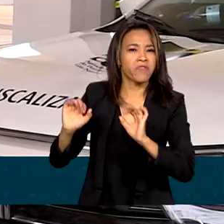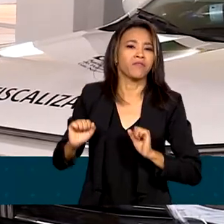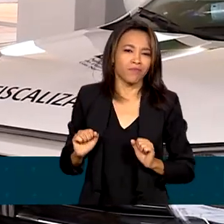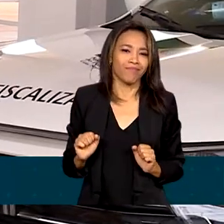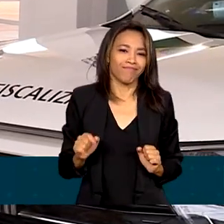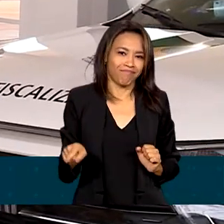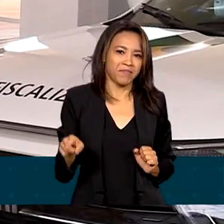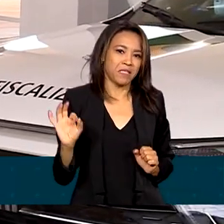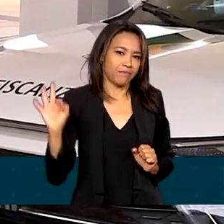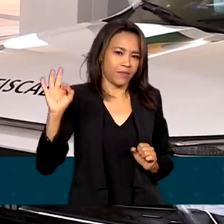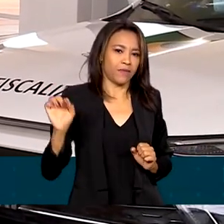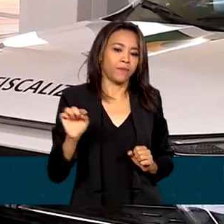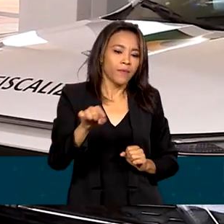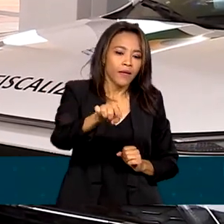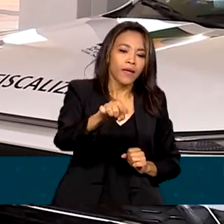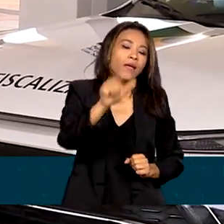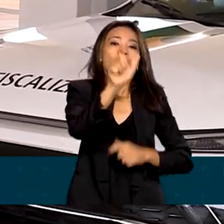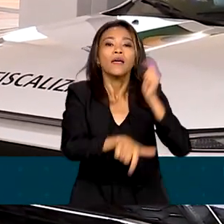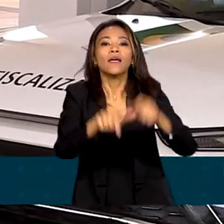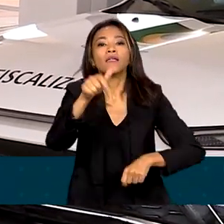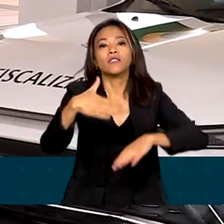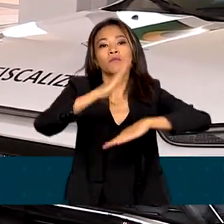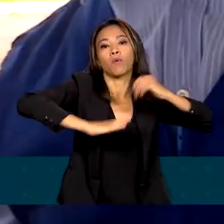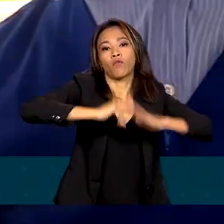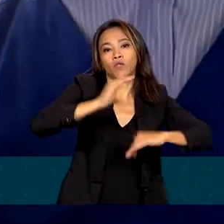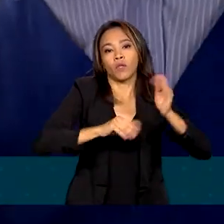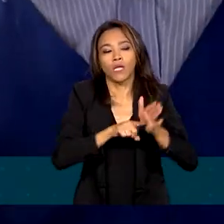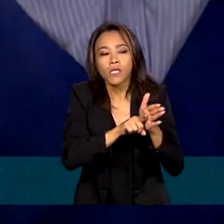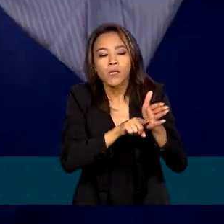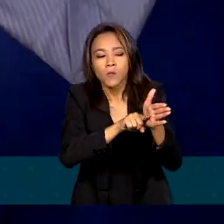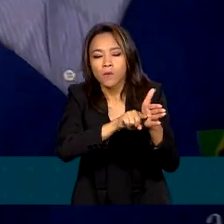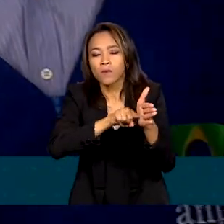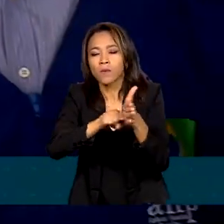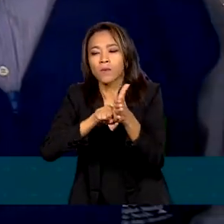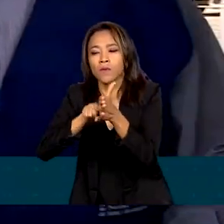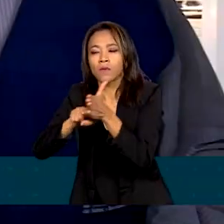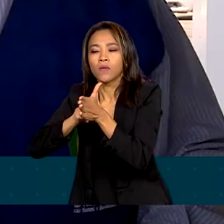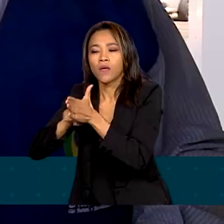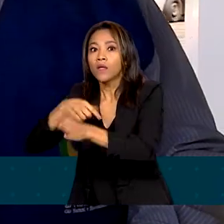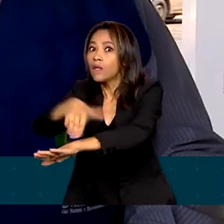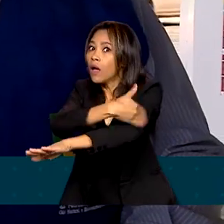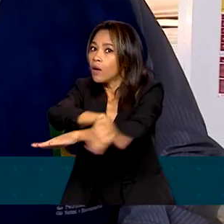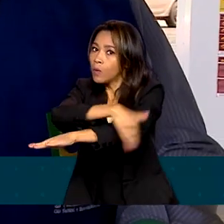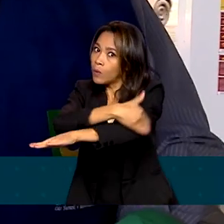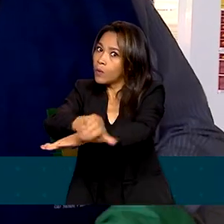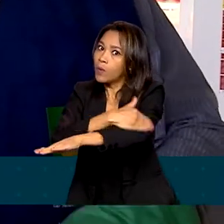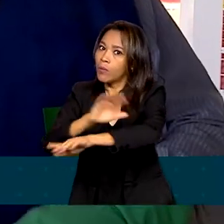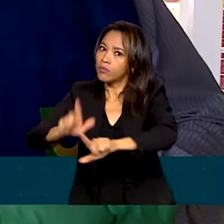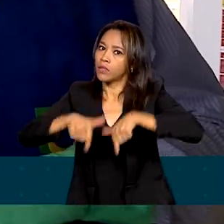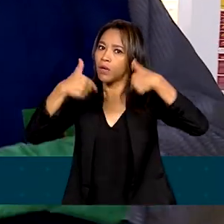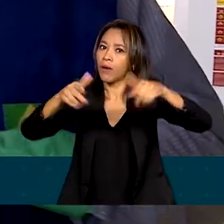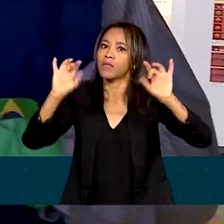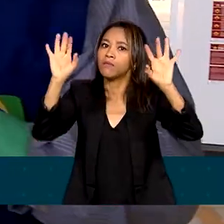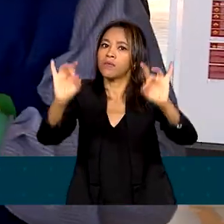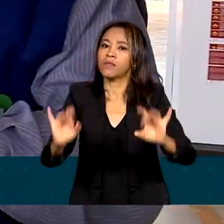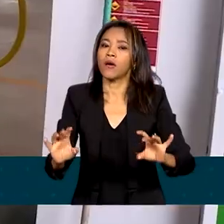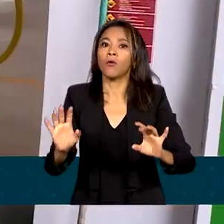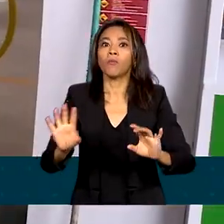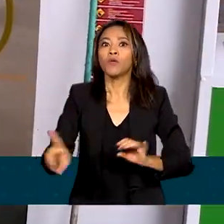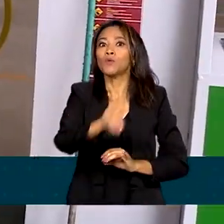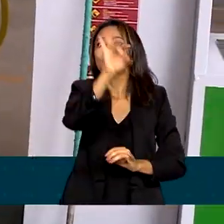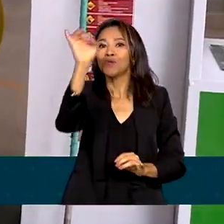zero. Os fiscais da Agência Nacional do Petróleo estão nas ruas para uma operação especial pelo Dia do